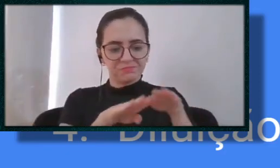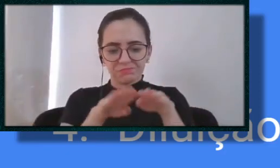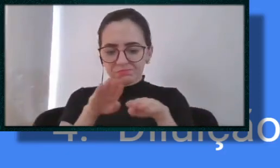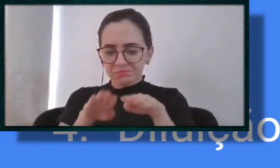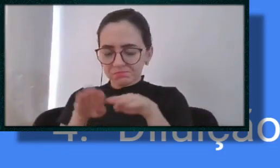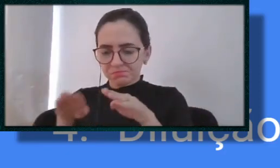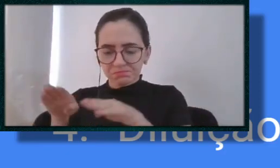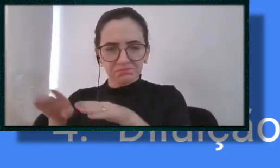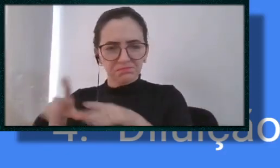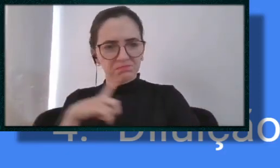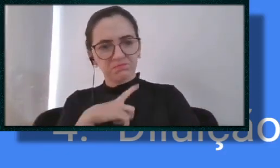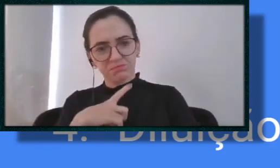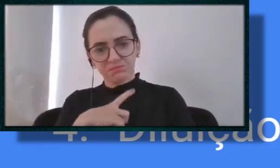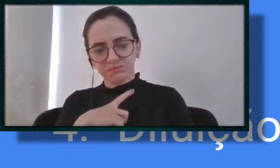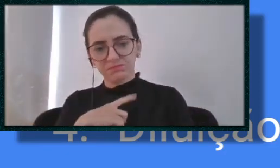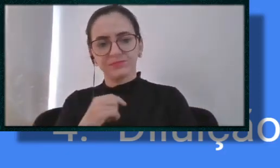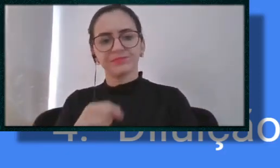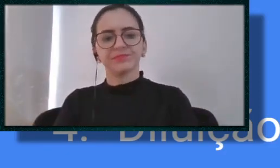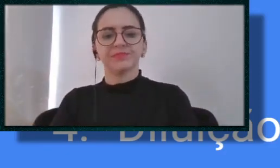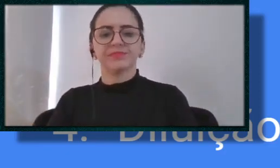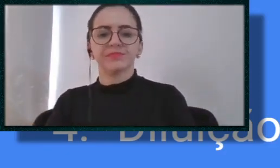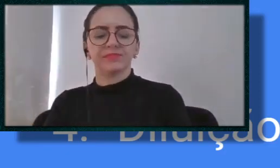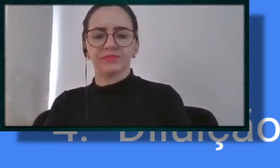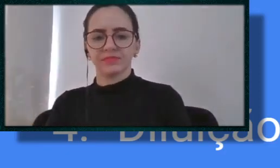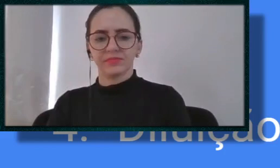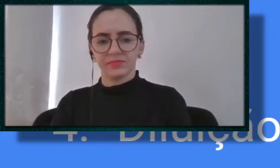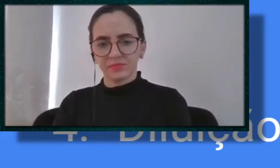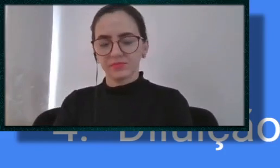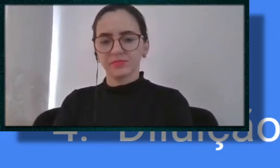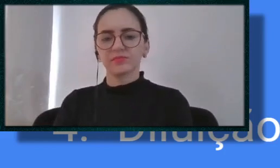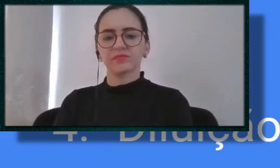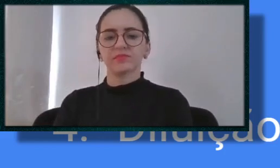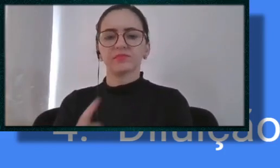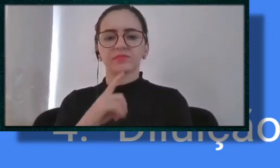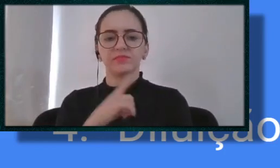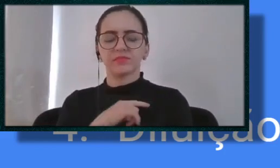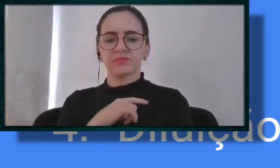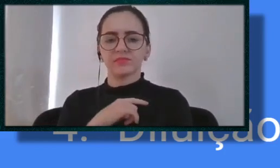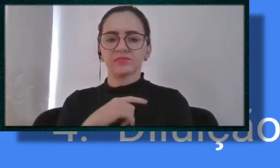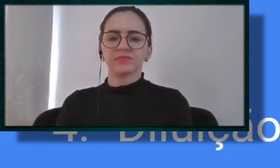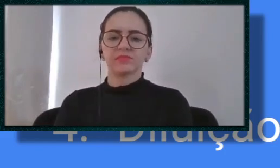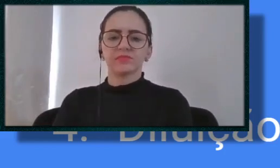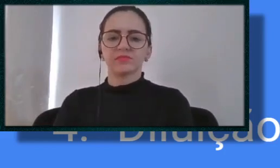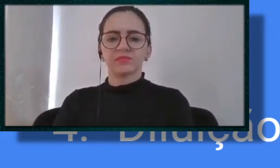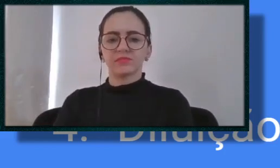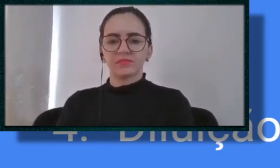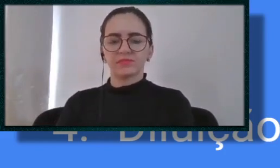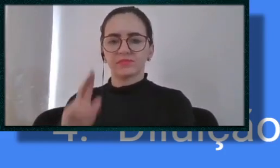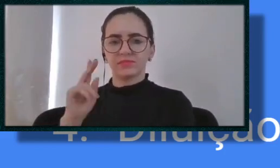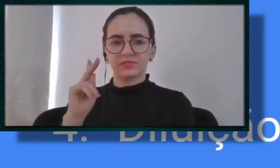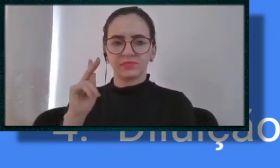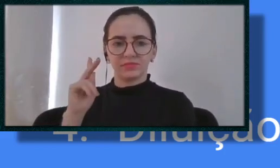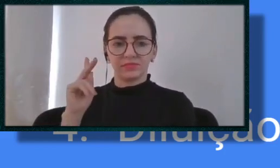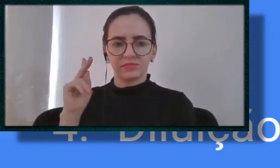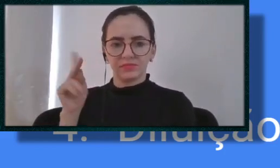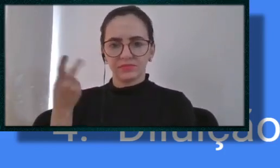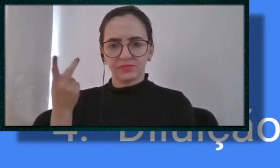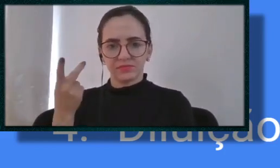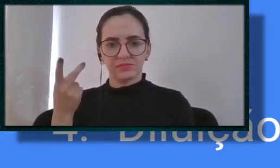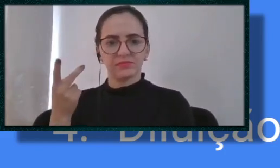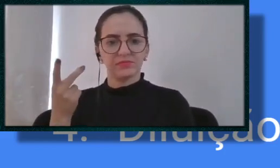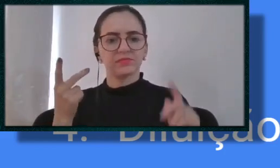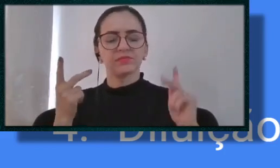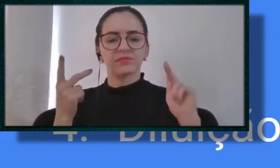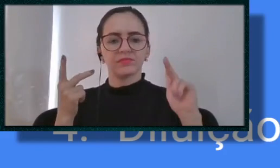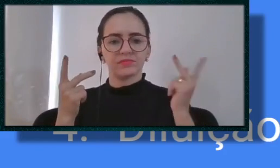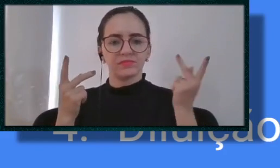vira NaCl e H2O. Eu tenho exatamente a mesma quantidade de hidrogênio dos dois lados, a mesma